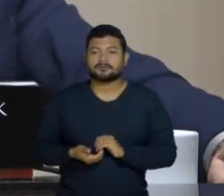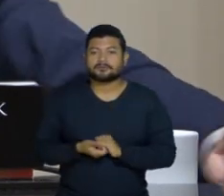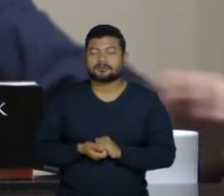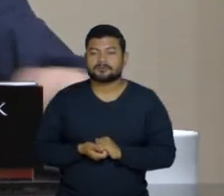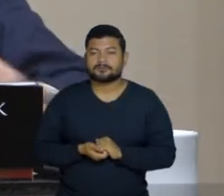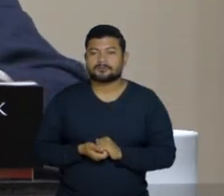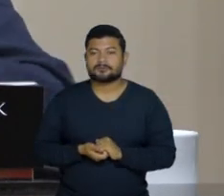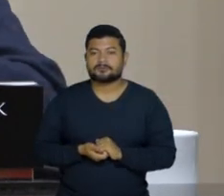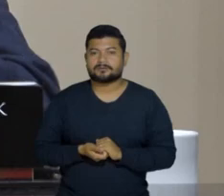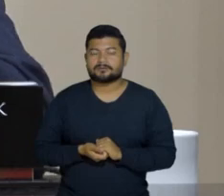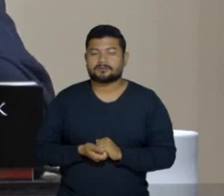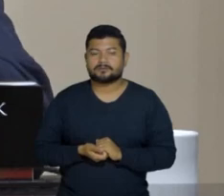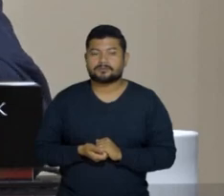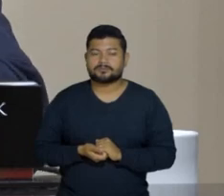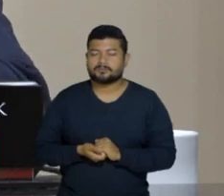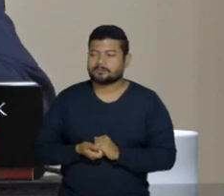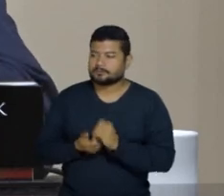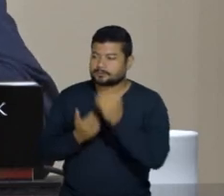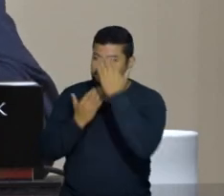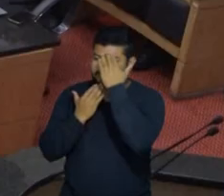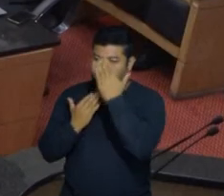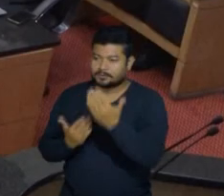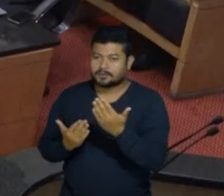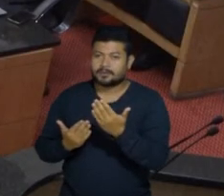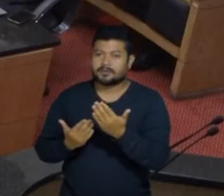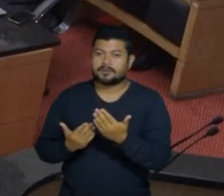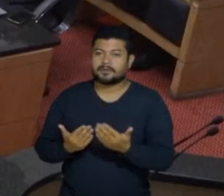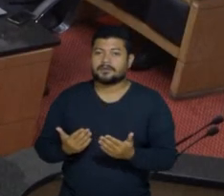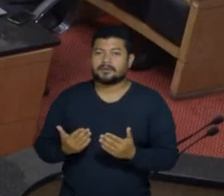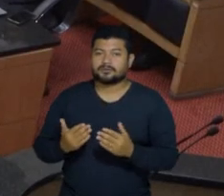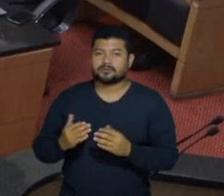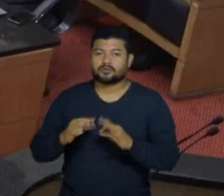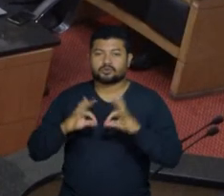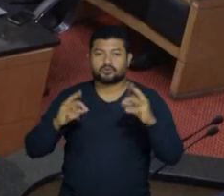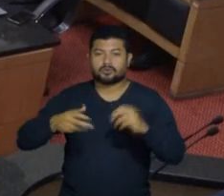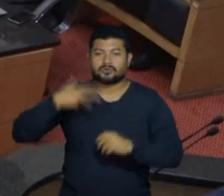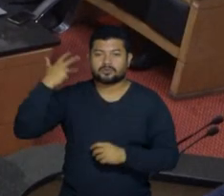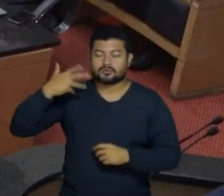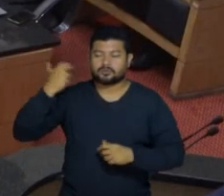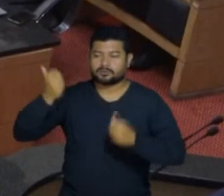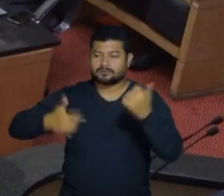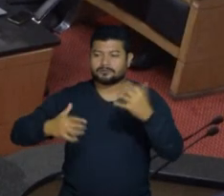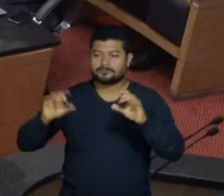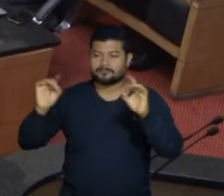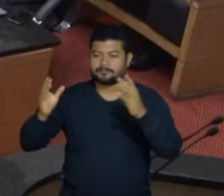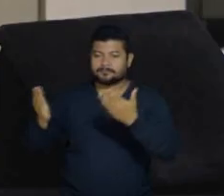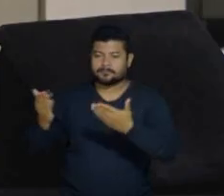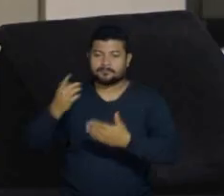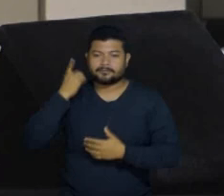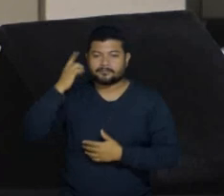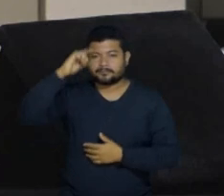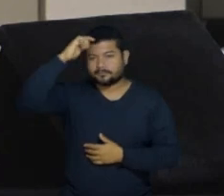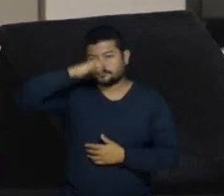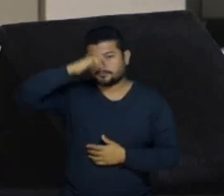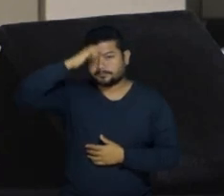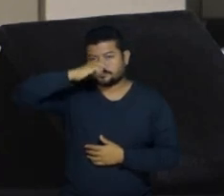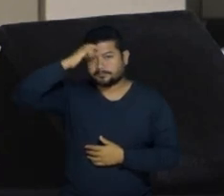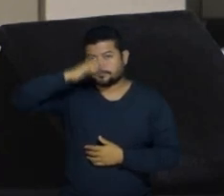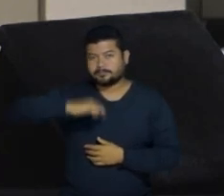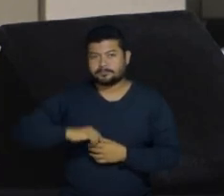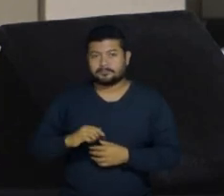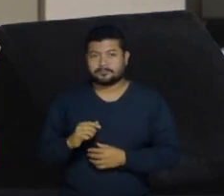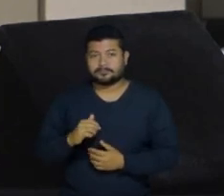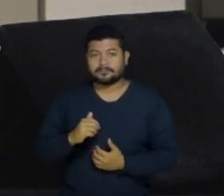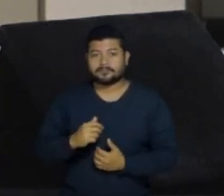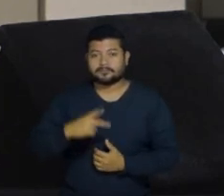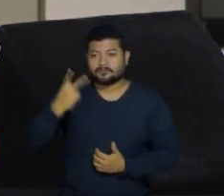Muito obrigado pela manifestação de todos, especial meu colega delegado de polícia, deputado Maurício Kudlark, vice-presidente da Assembleia